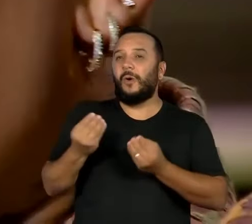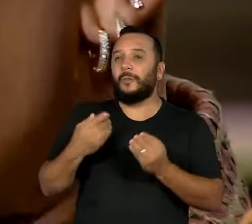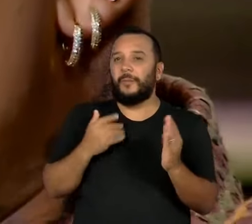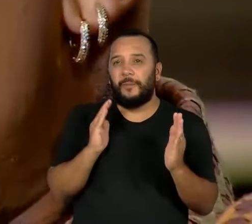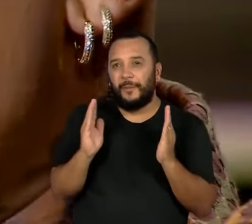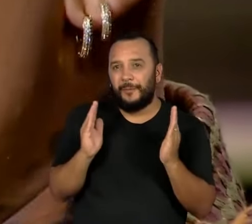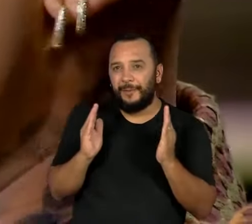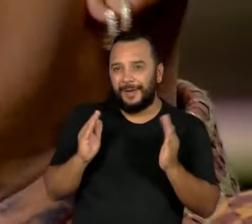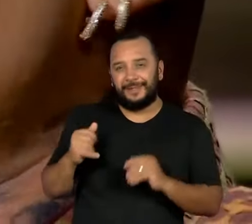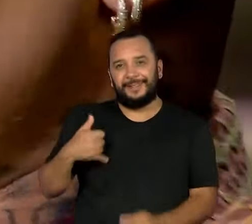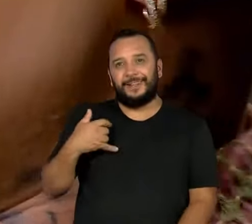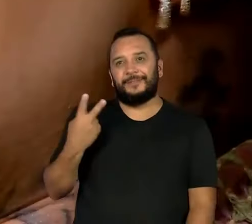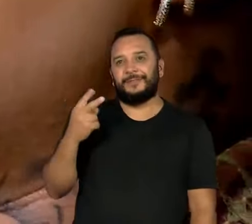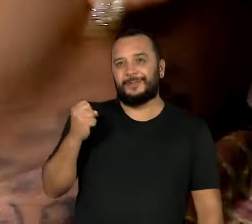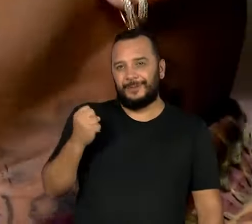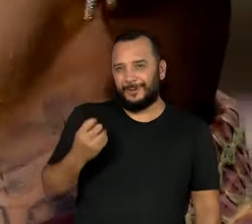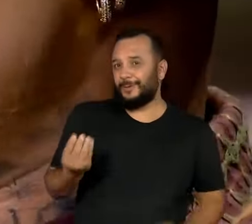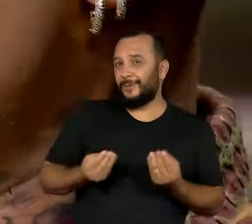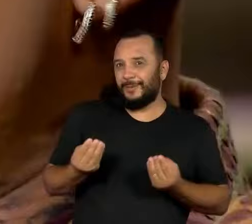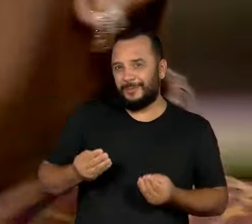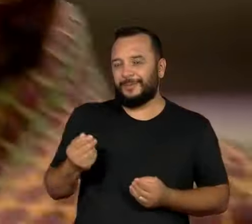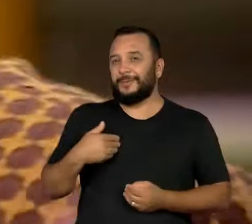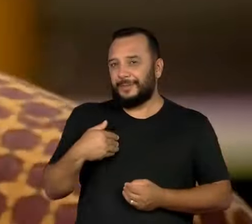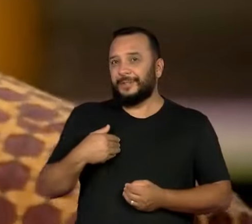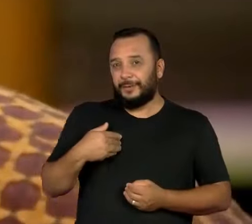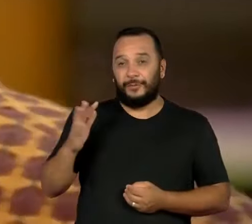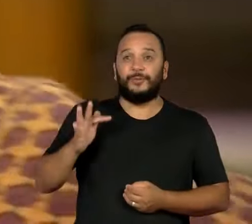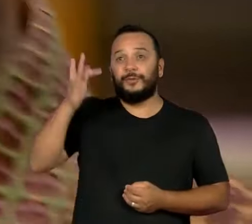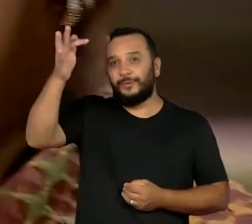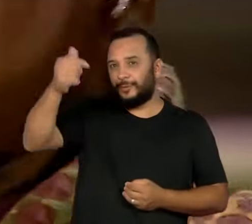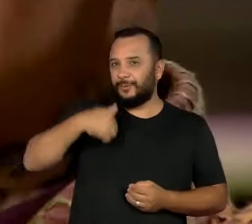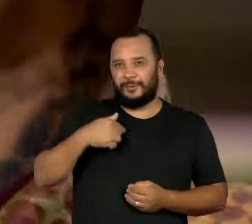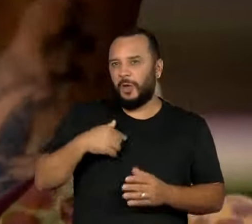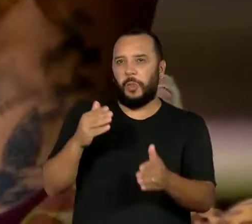mentalmente aos 28 anos e eu não vejo a hora de discordar de tudo que eu falar aqui hoje sabe assim